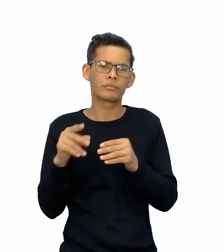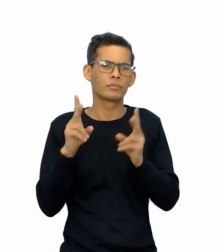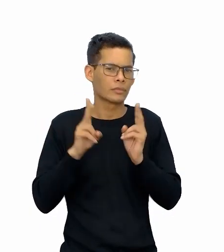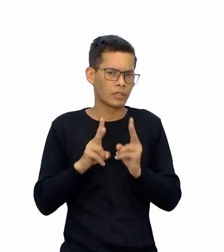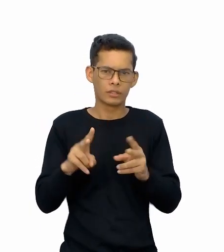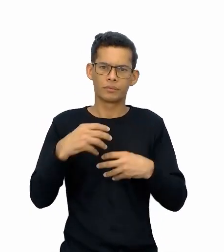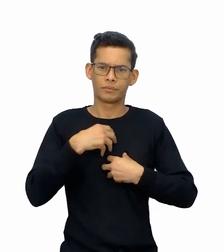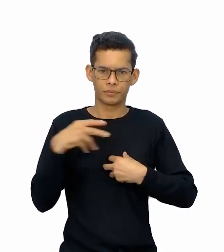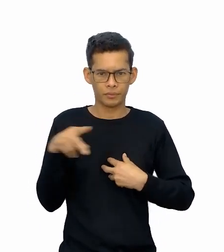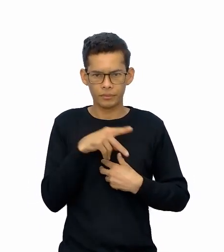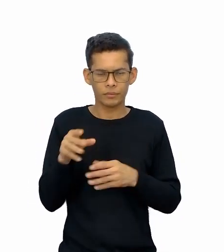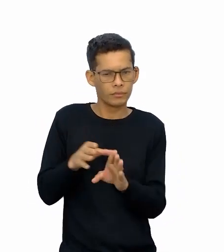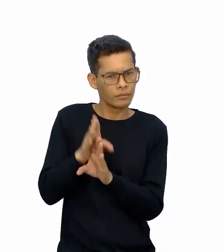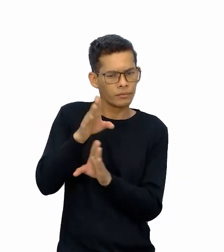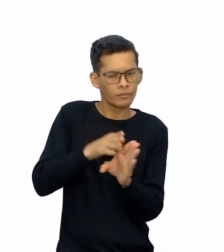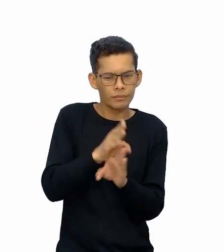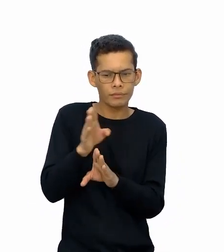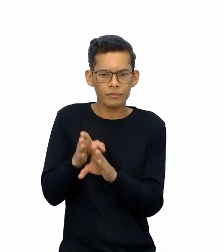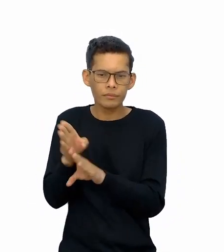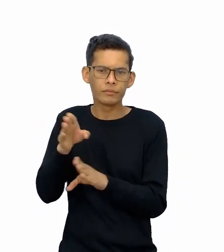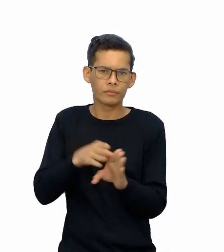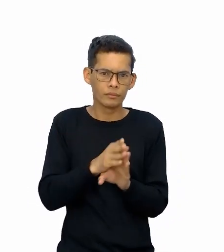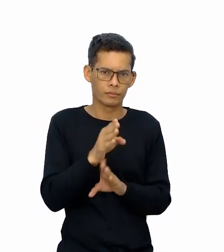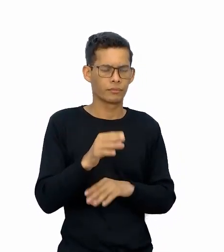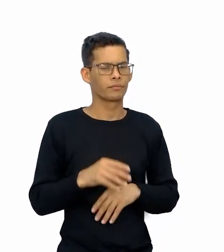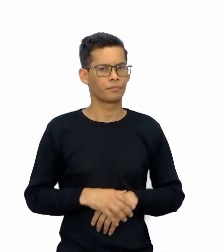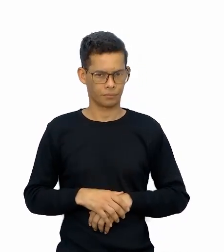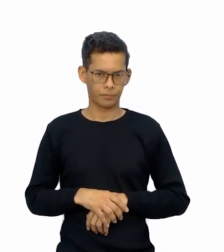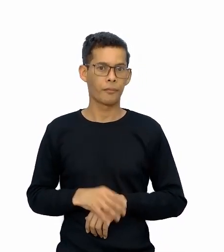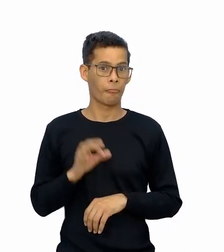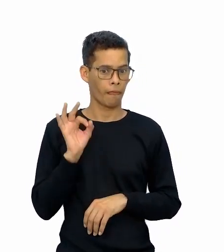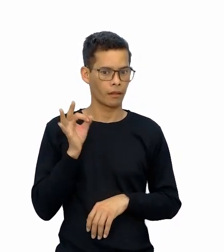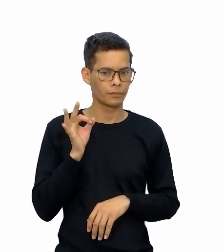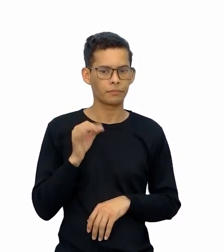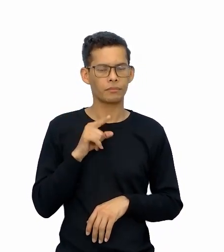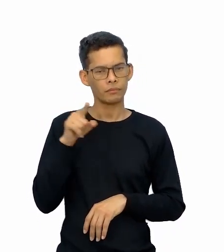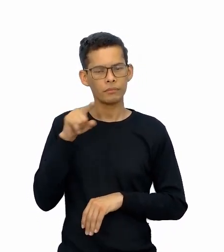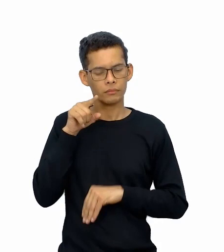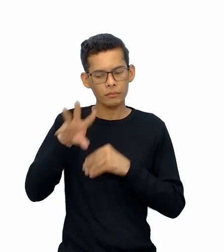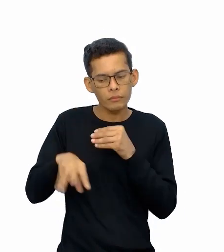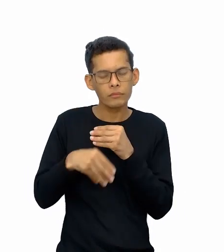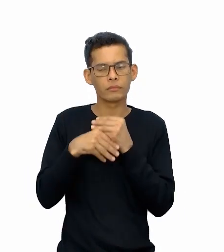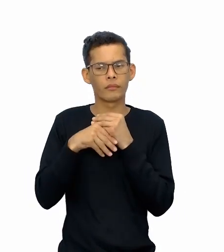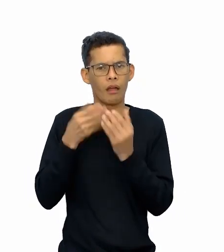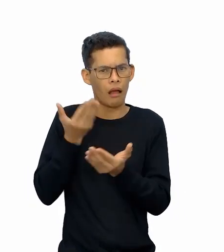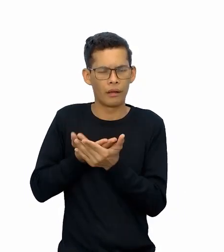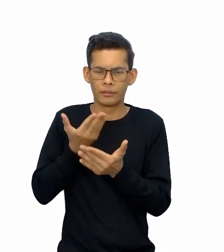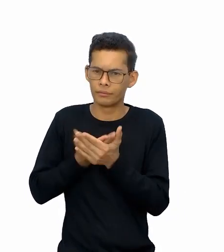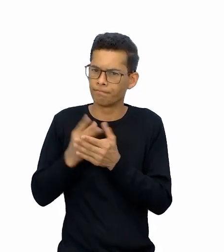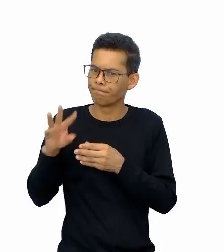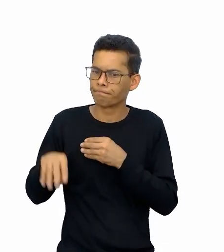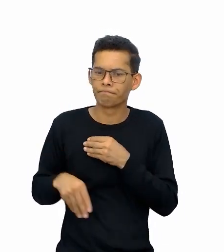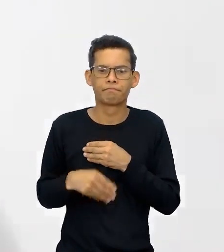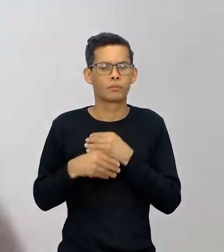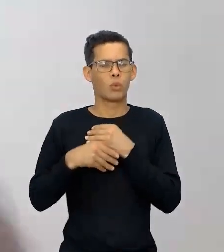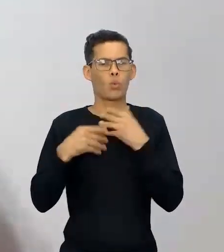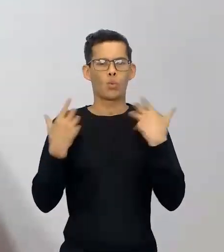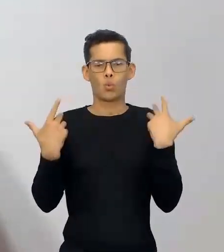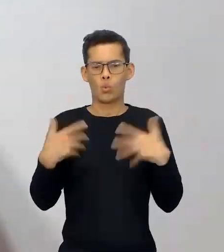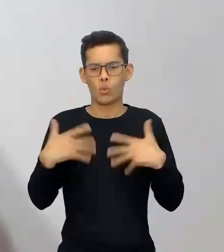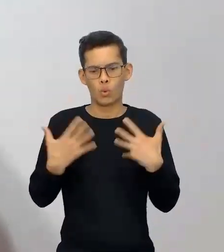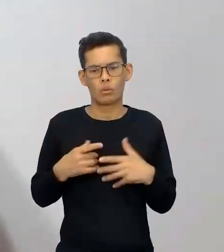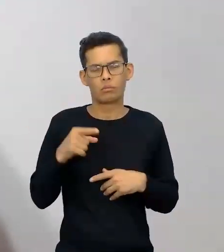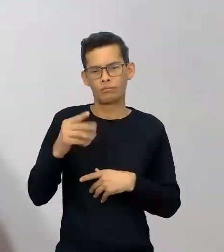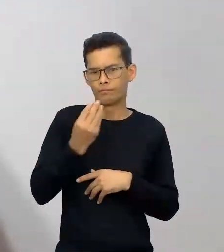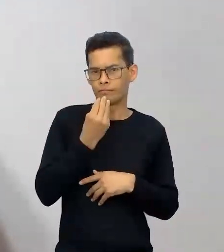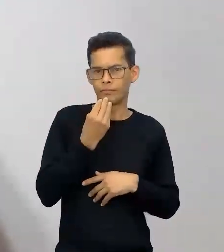sua mediação. Tá certo? Isso pode, né, incrementar ainda mais a sua aula e com essa possibilidade